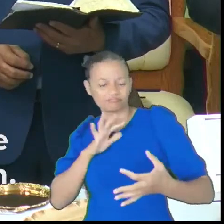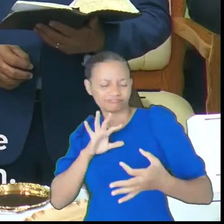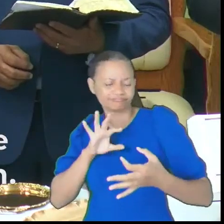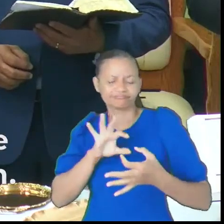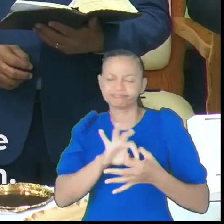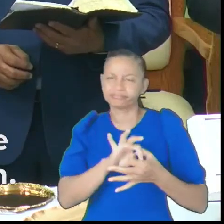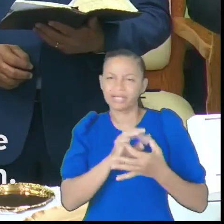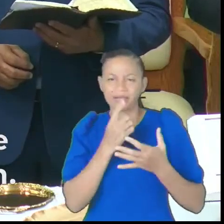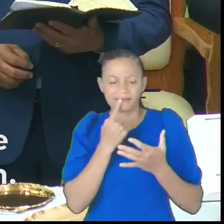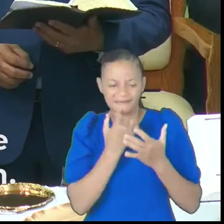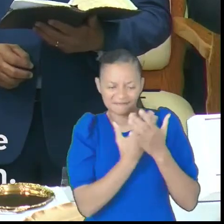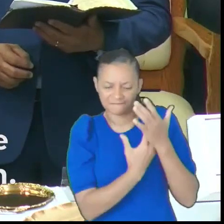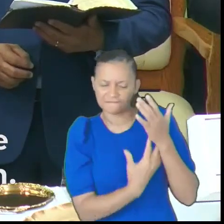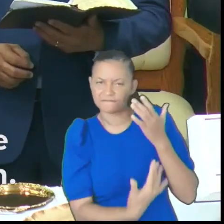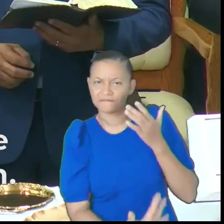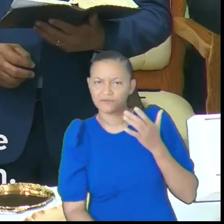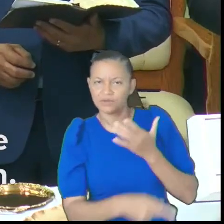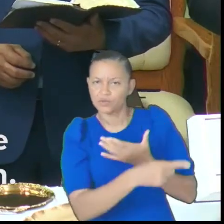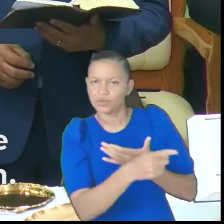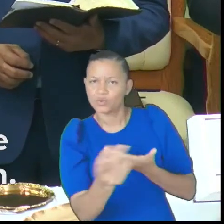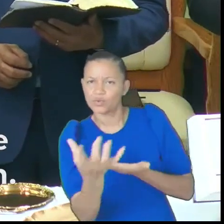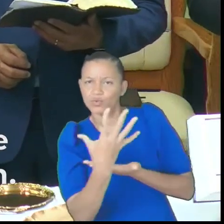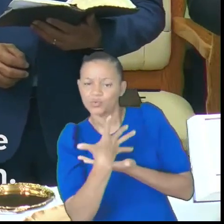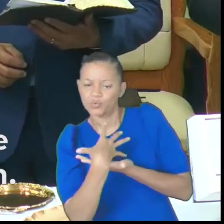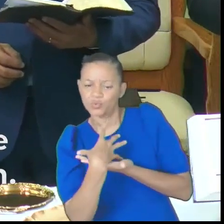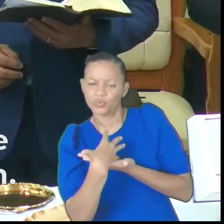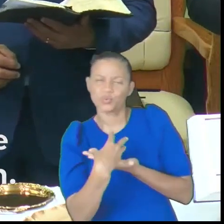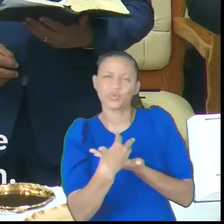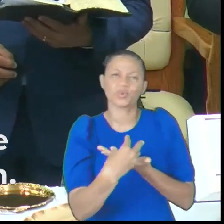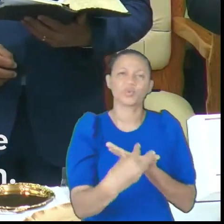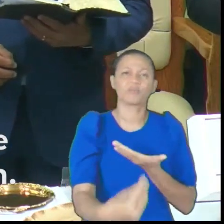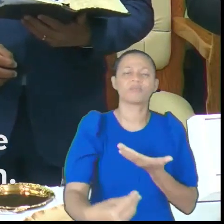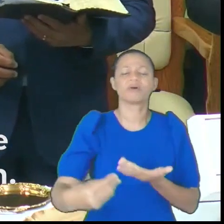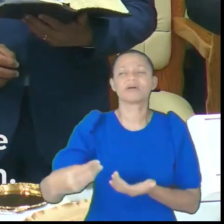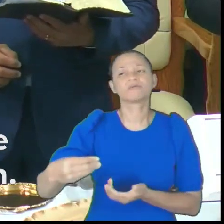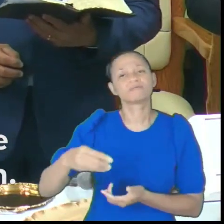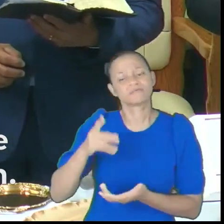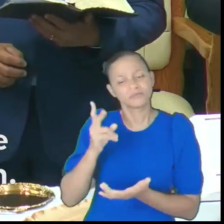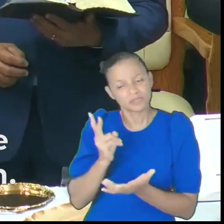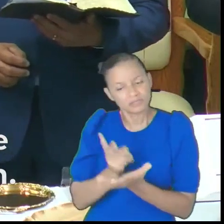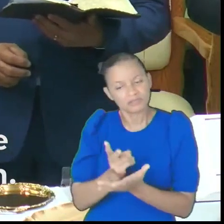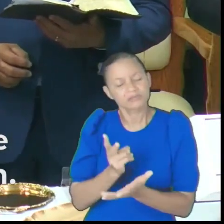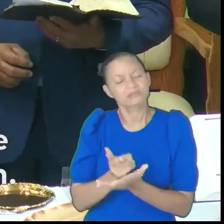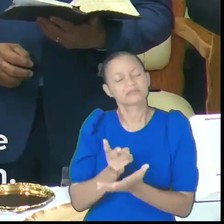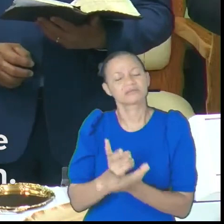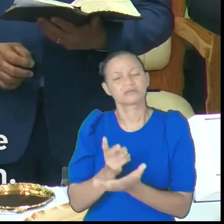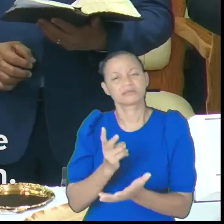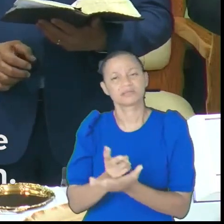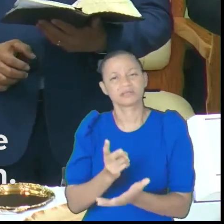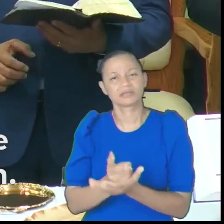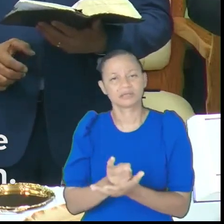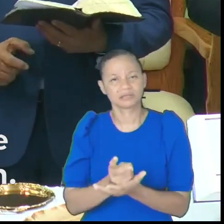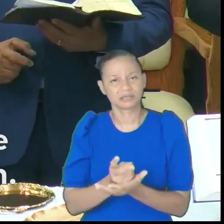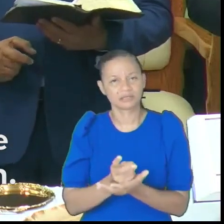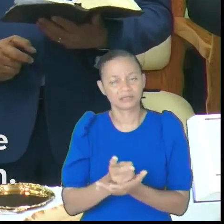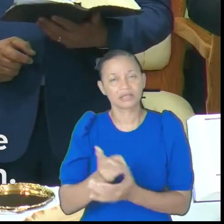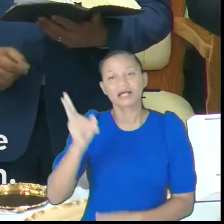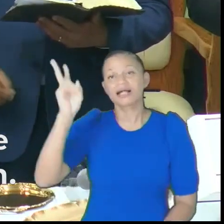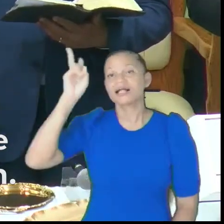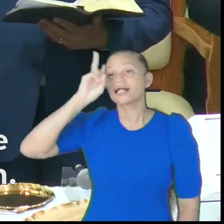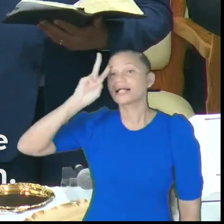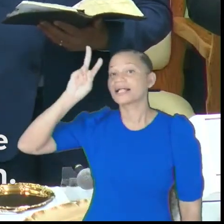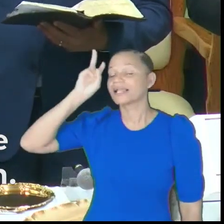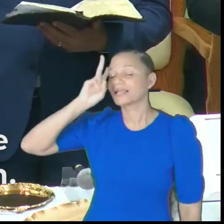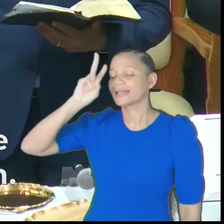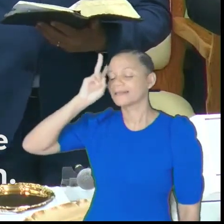sangue. Fazei isto todas as vezes que beberdes. Repita bem alto: em memória de